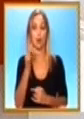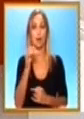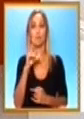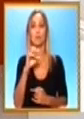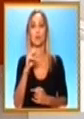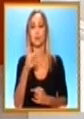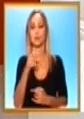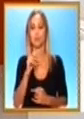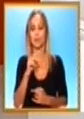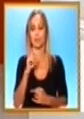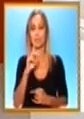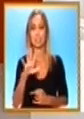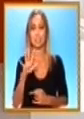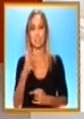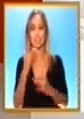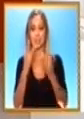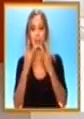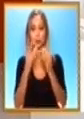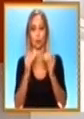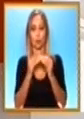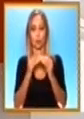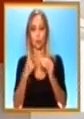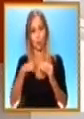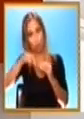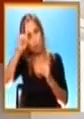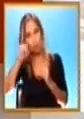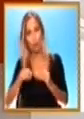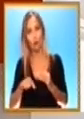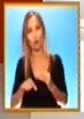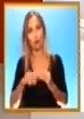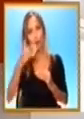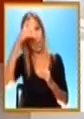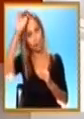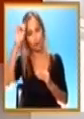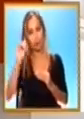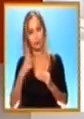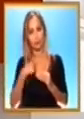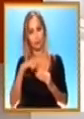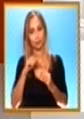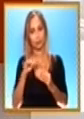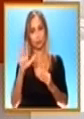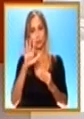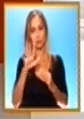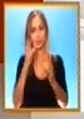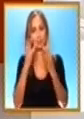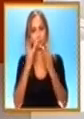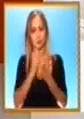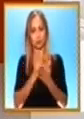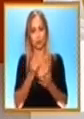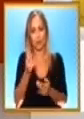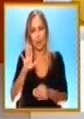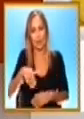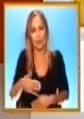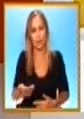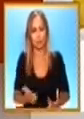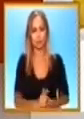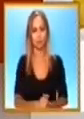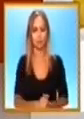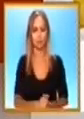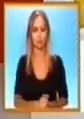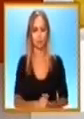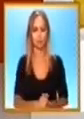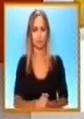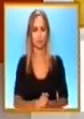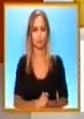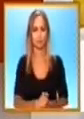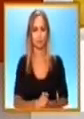É uma peça com 5 atores. Convidem que a gente vai. Pois, exatamente, lá fora. Somos 5 só, é baratinho. Pois, claro. E são